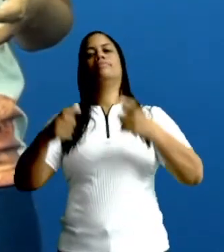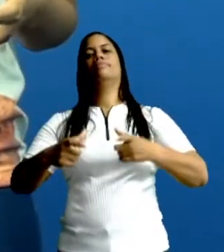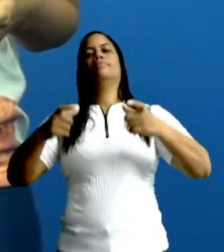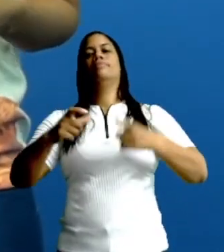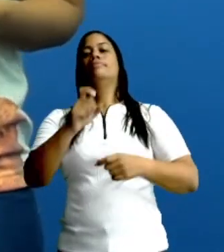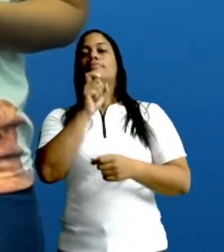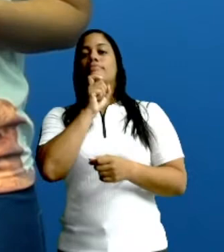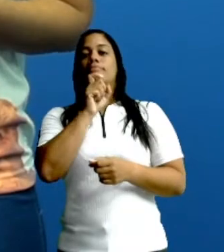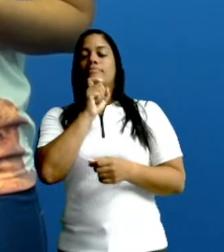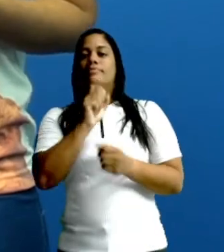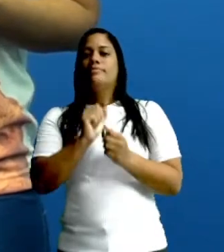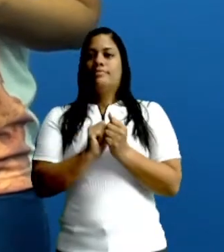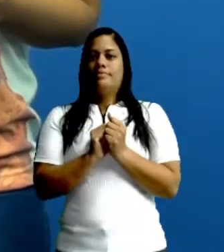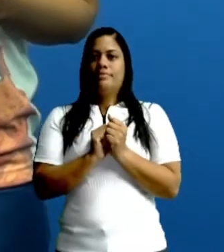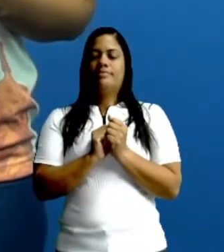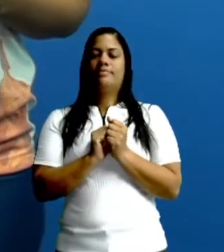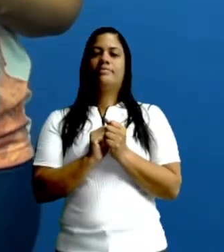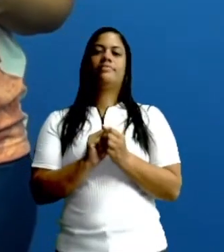muito frias.